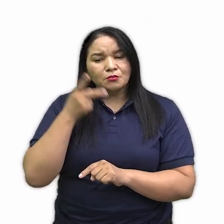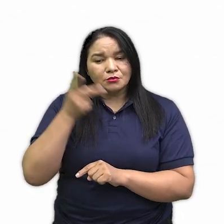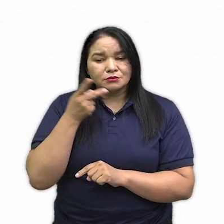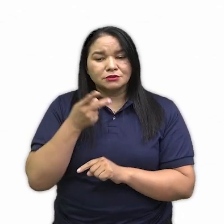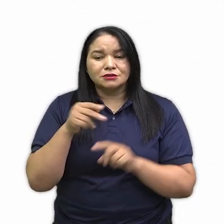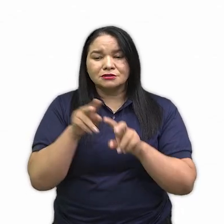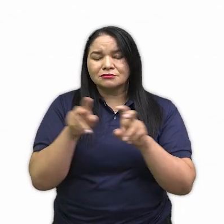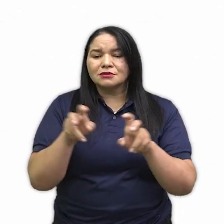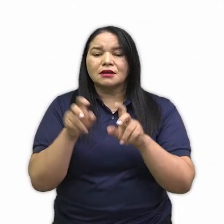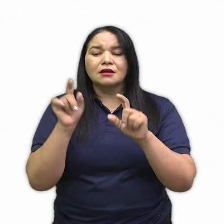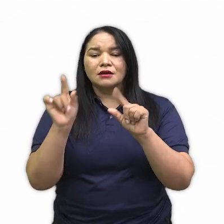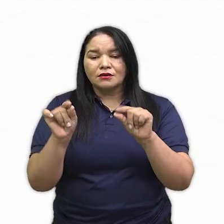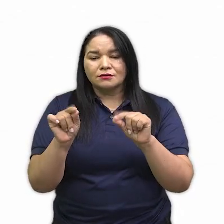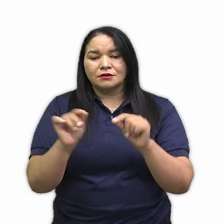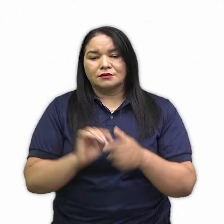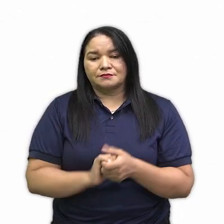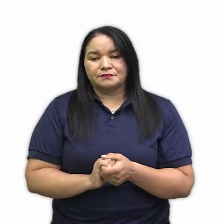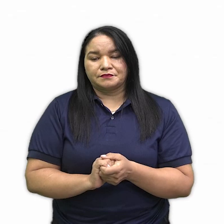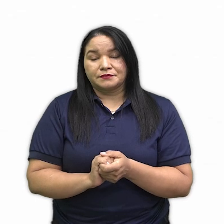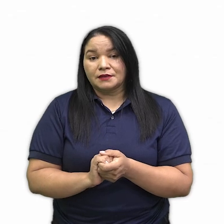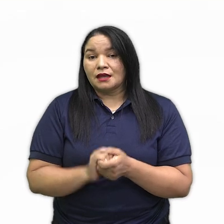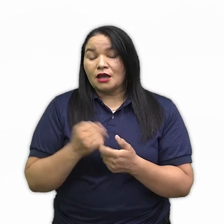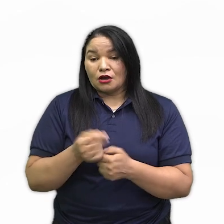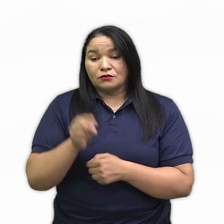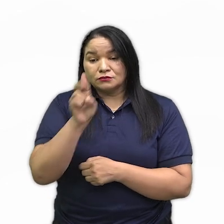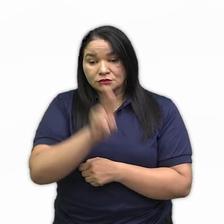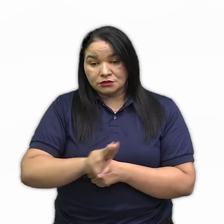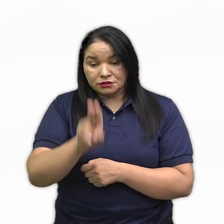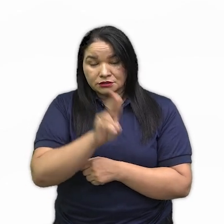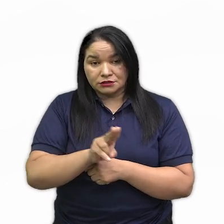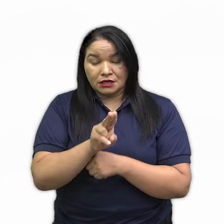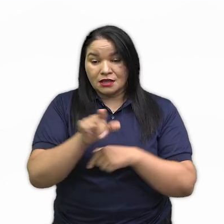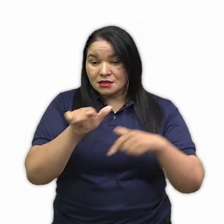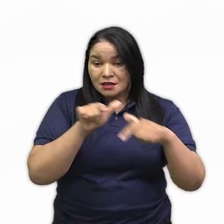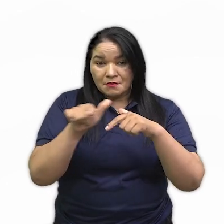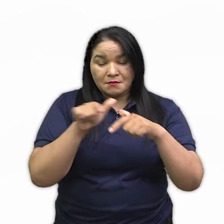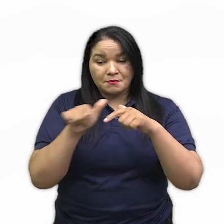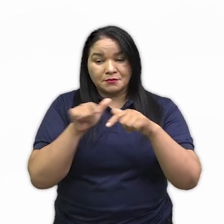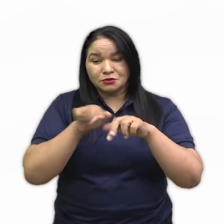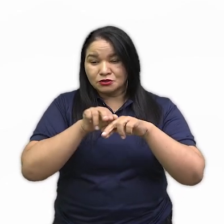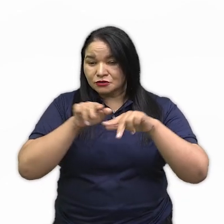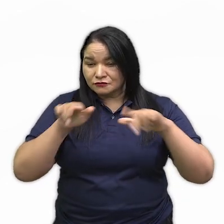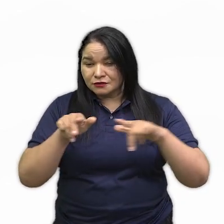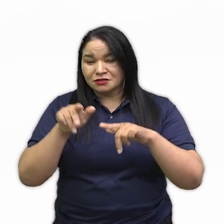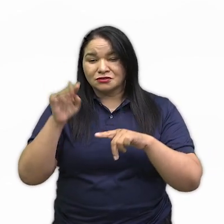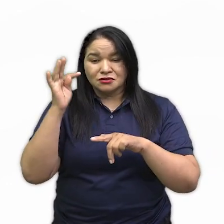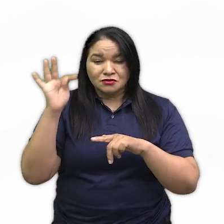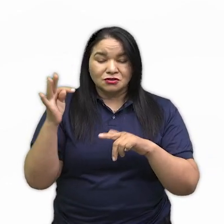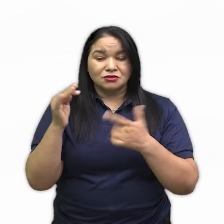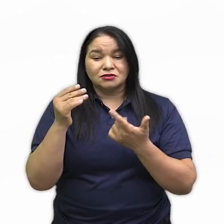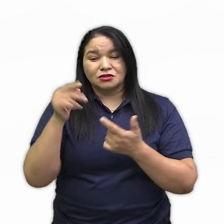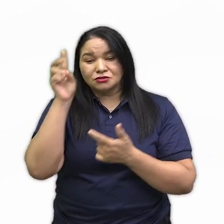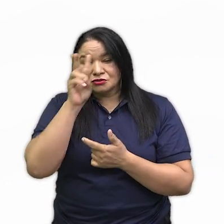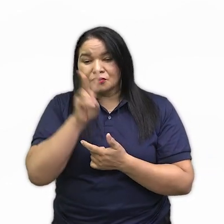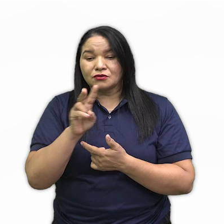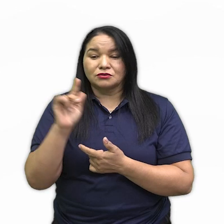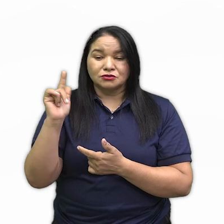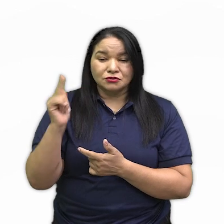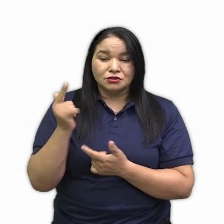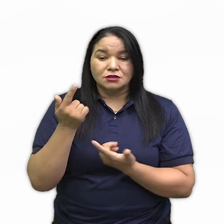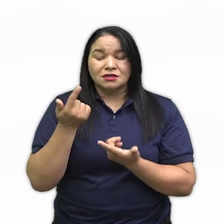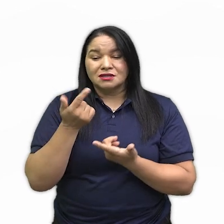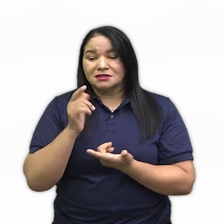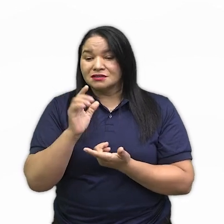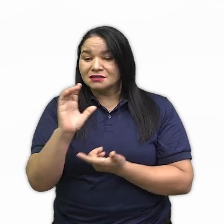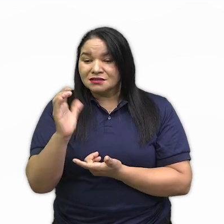Primeiro ponto, a geopolítica ela utiliza ali práticas e teorias de áreas da história, da geologia, das ciências